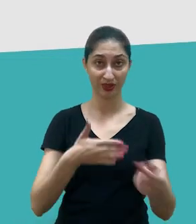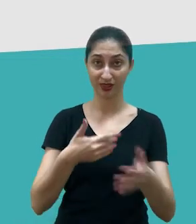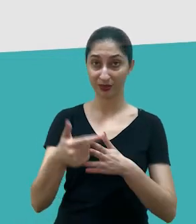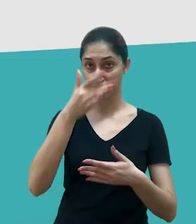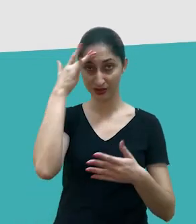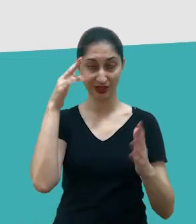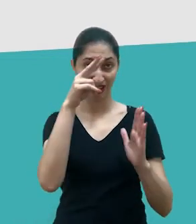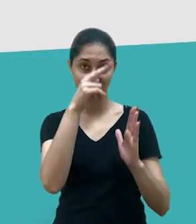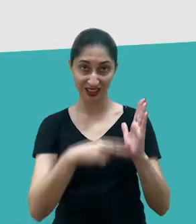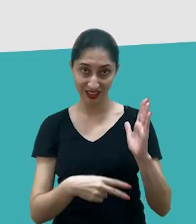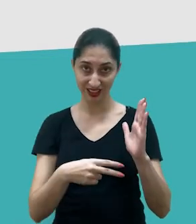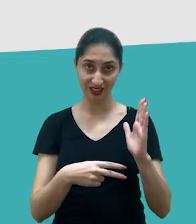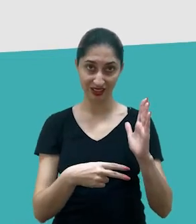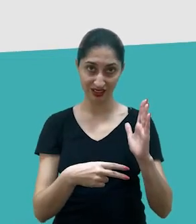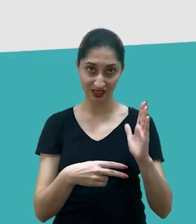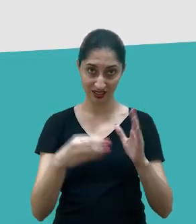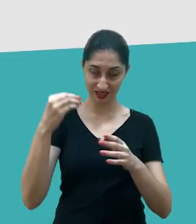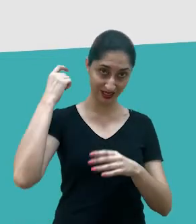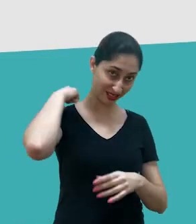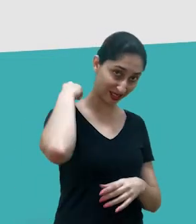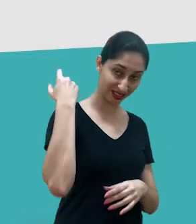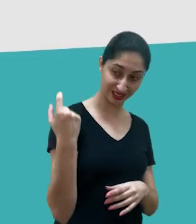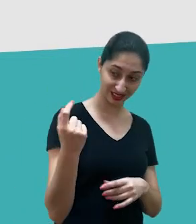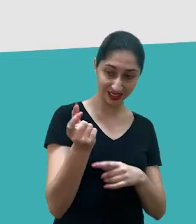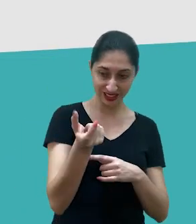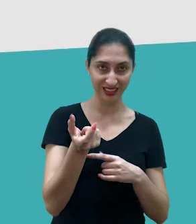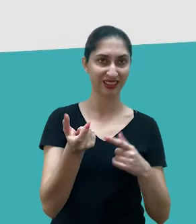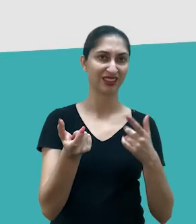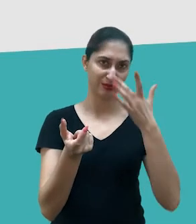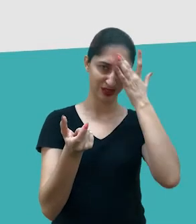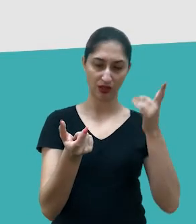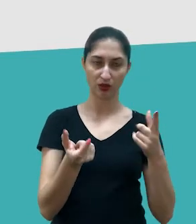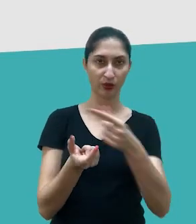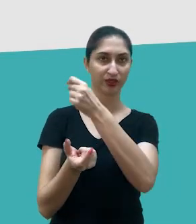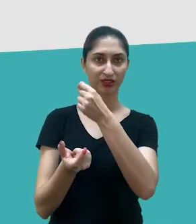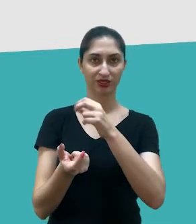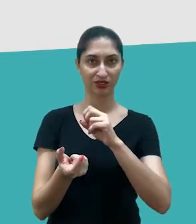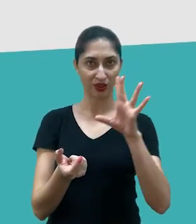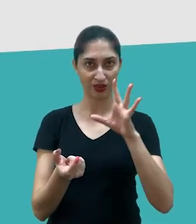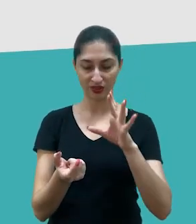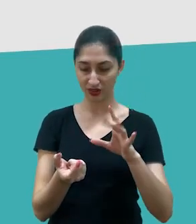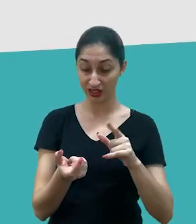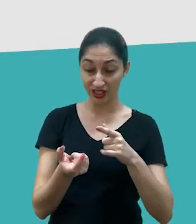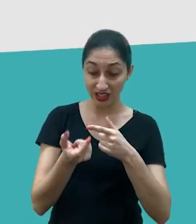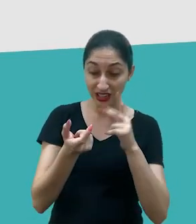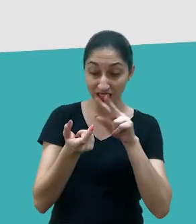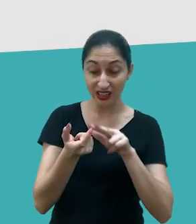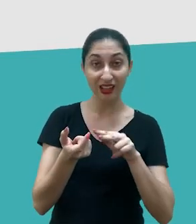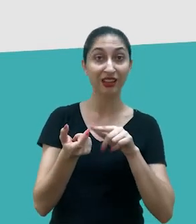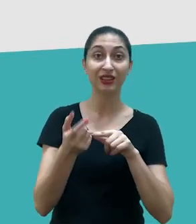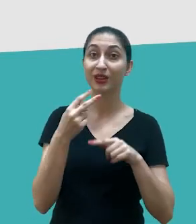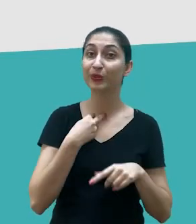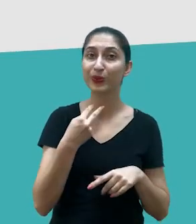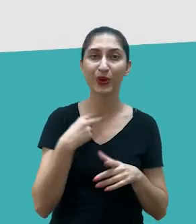de composição que está ali dentro da roupa, antes de cortar, né, que tem gente que corta, está escrito não lavar